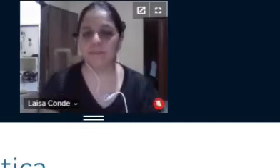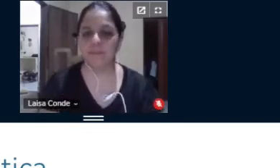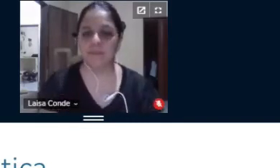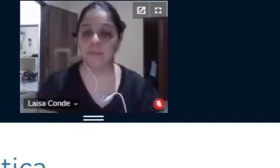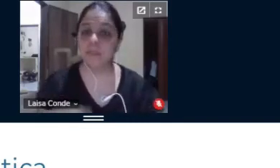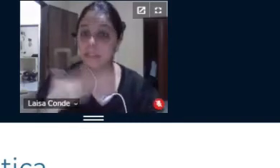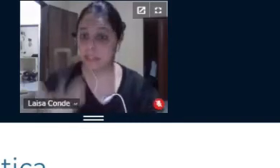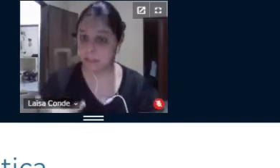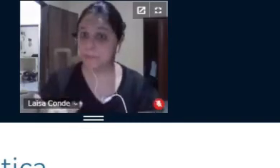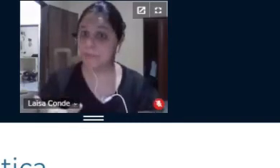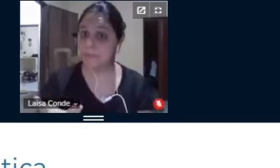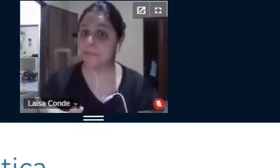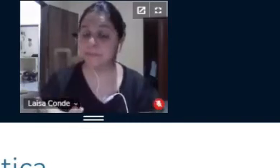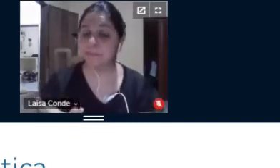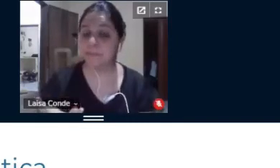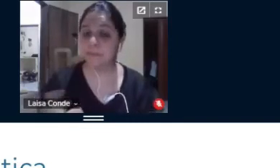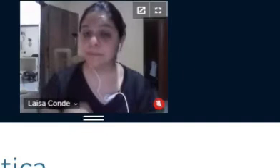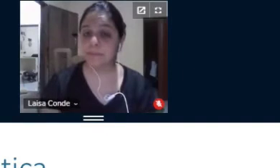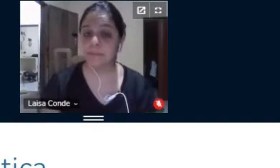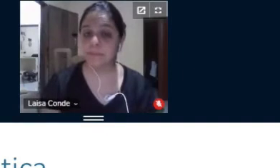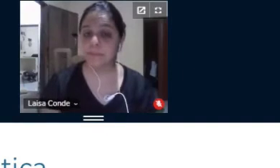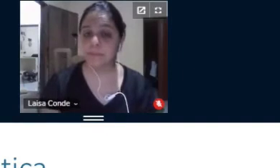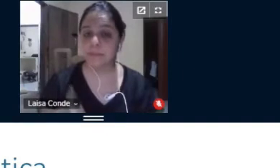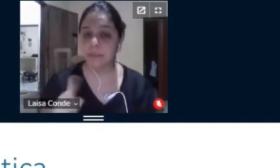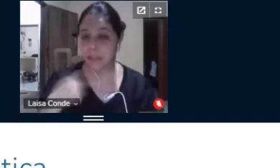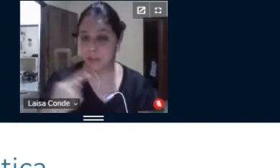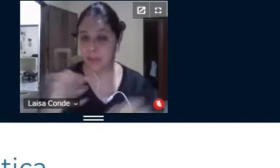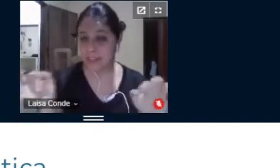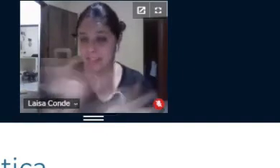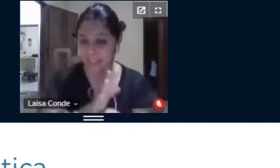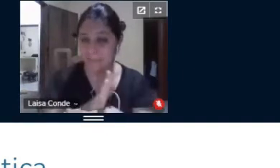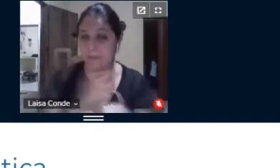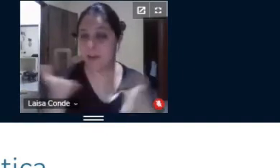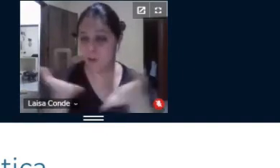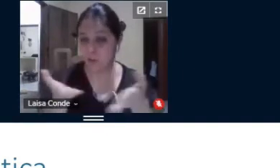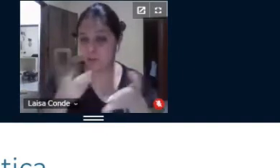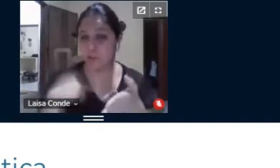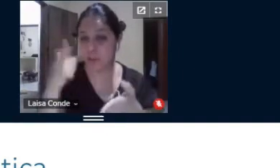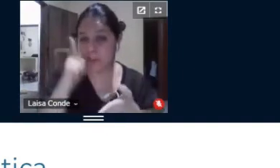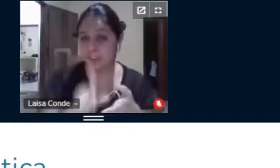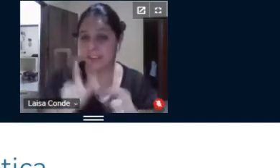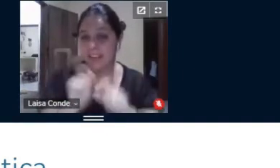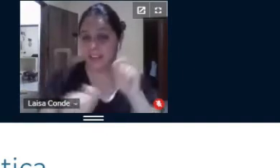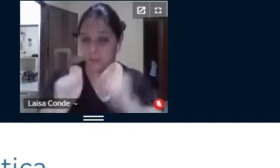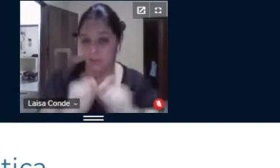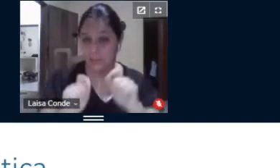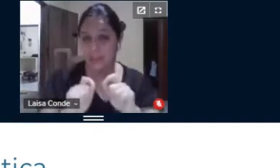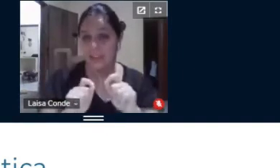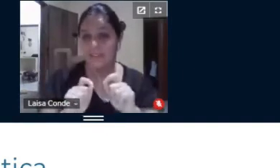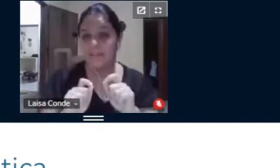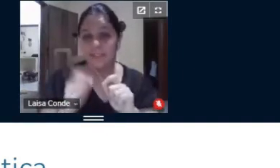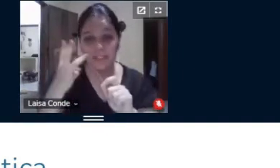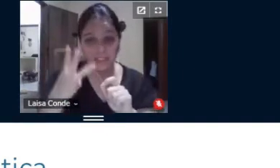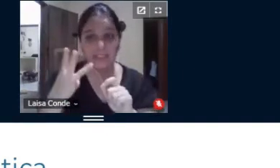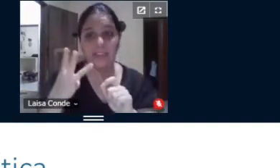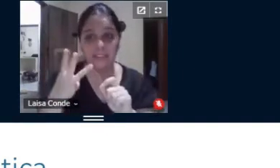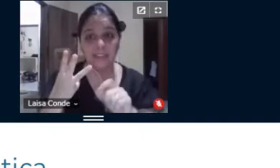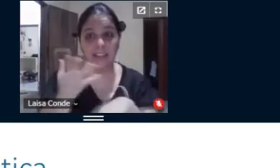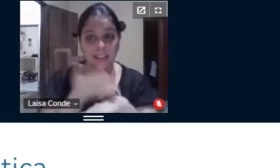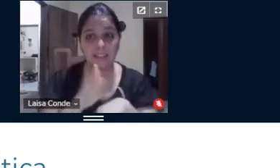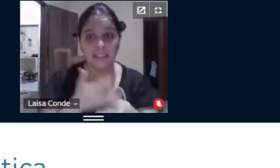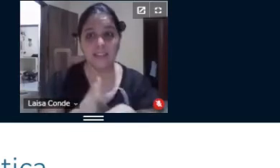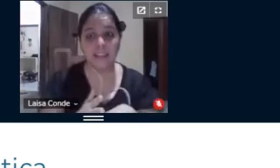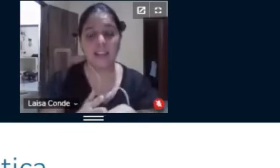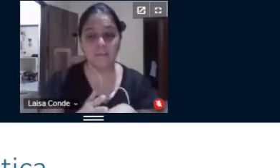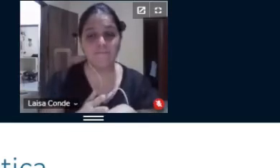Então, para fechar hoje, vamos ver se a gente consegue pelo menos esses 3 ensaios, que aí fica 2 só devendo.